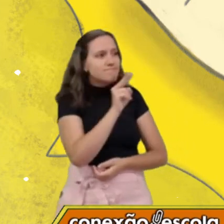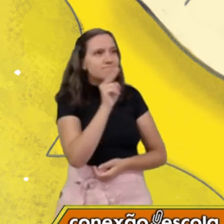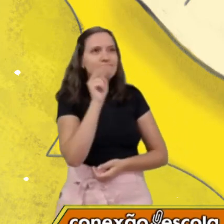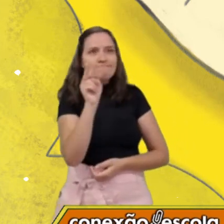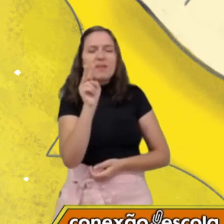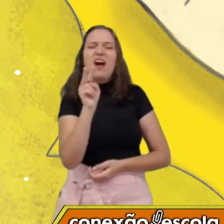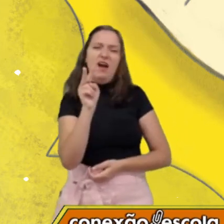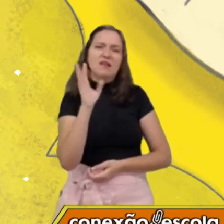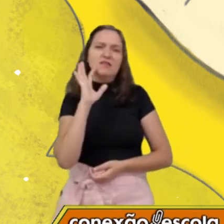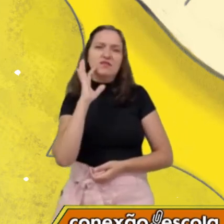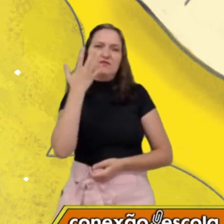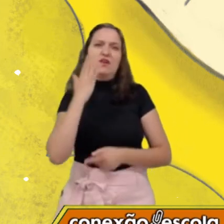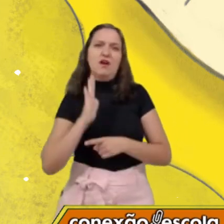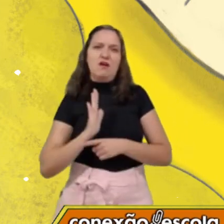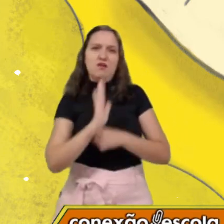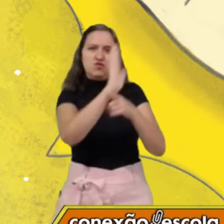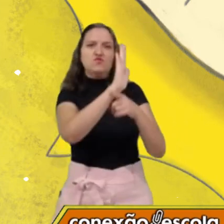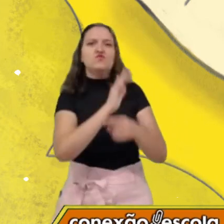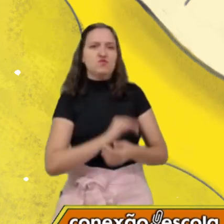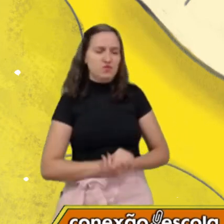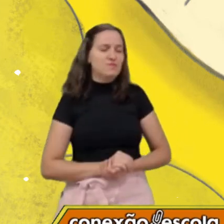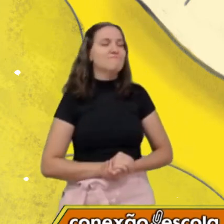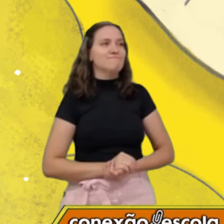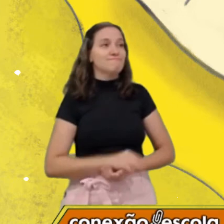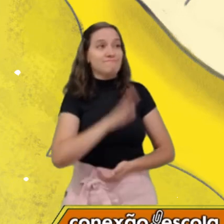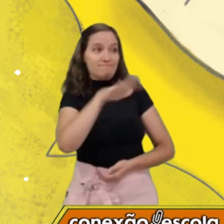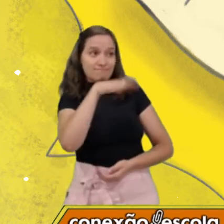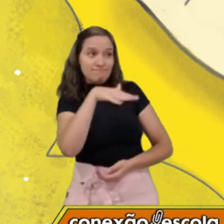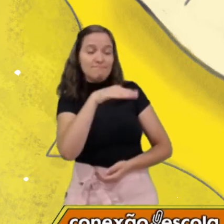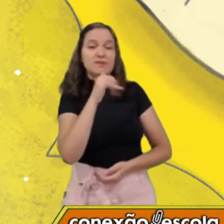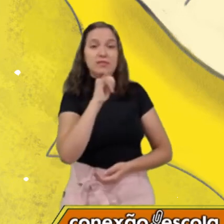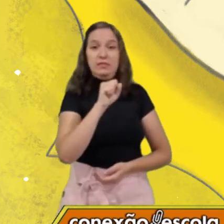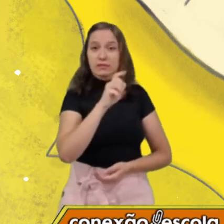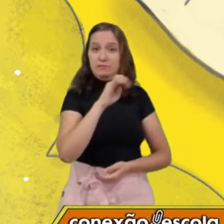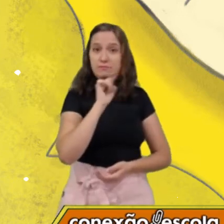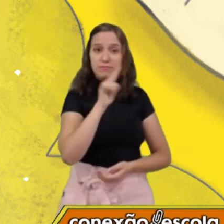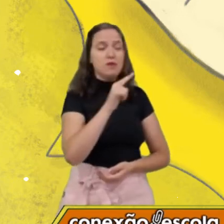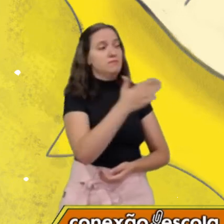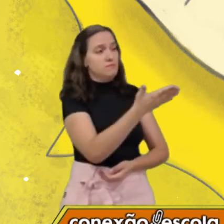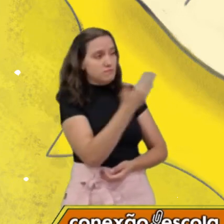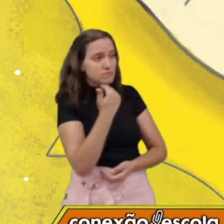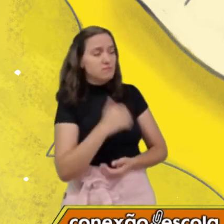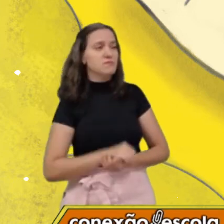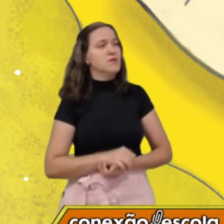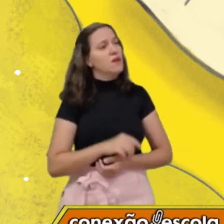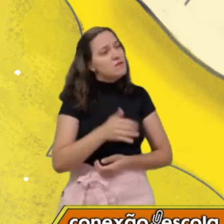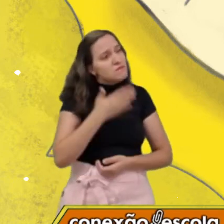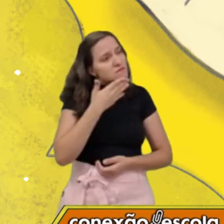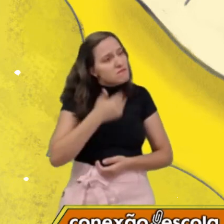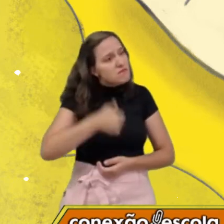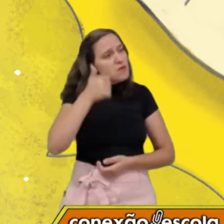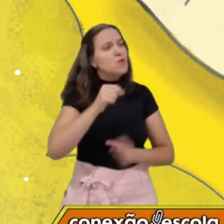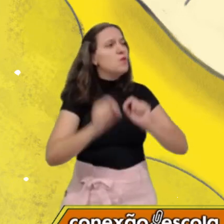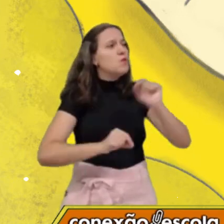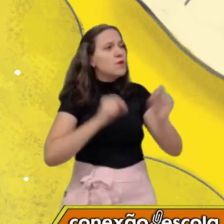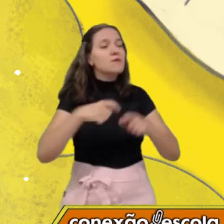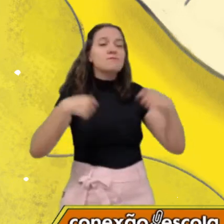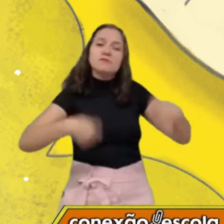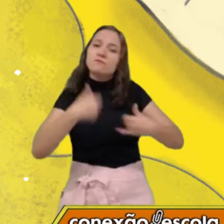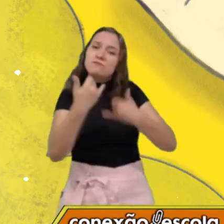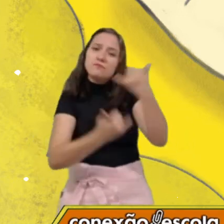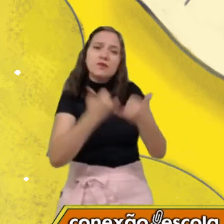momento resolveu interferir conversou com Isabel eu quero é melhor